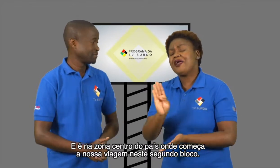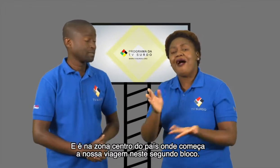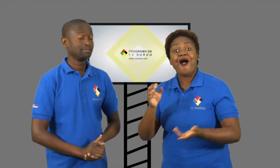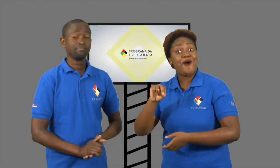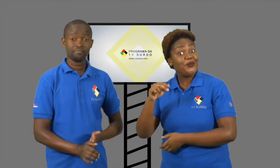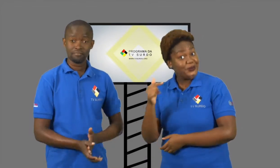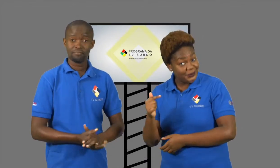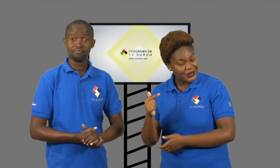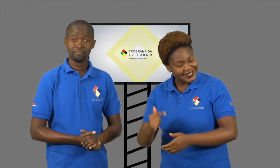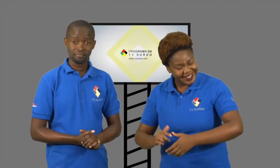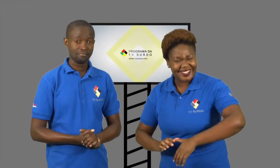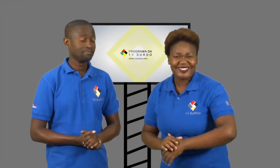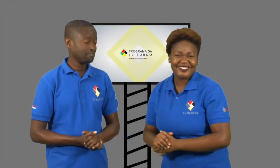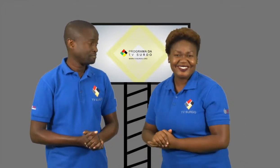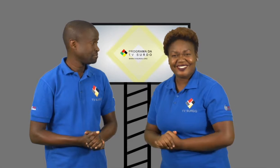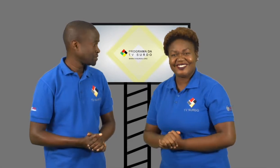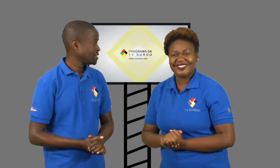bloco.